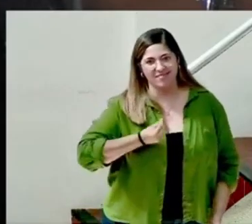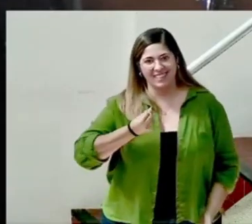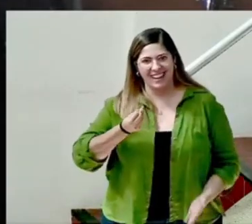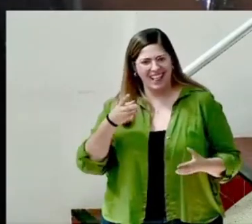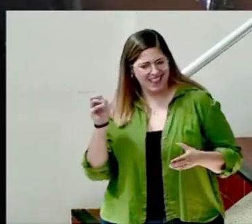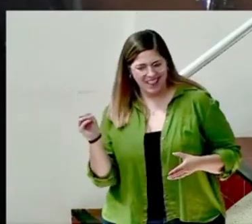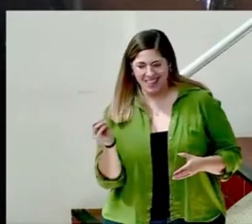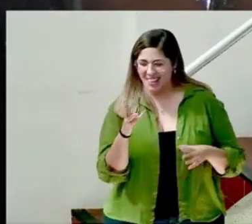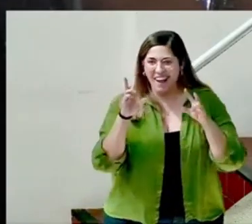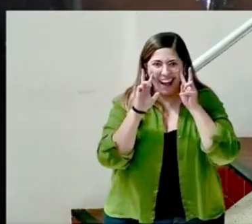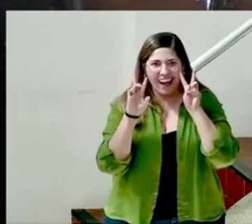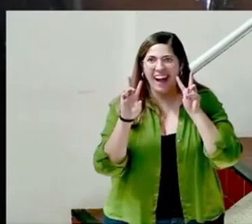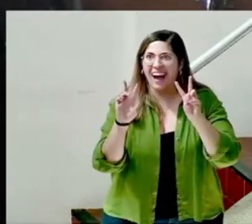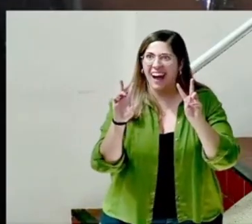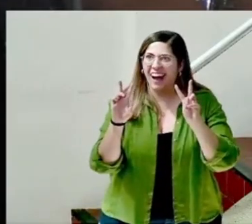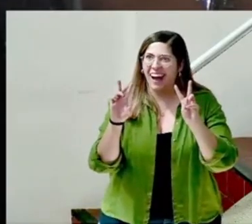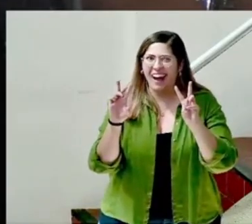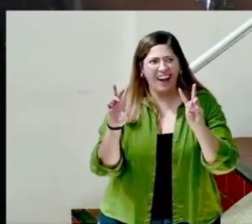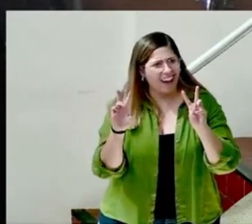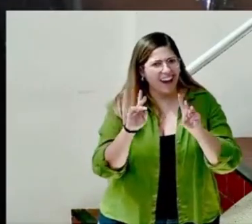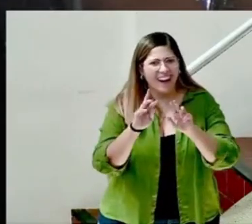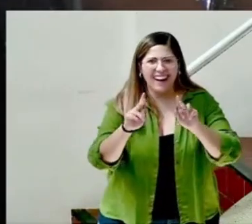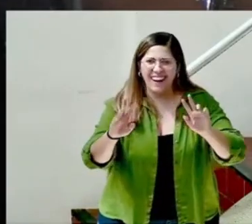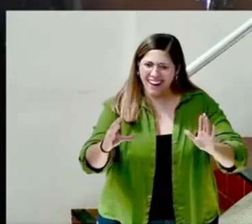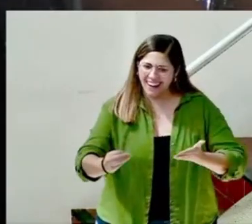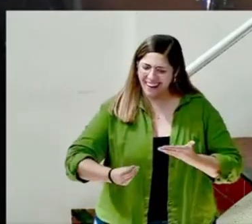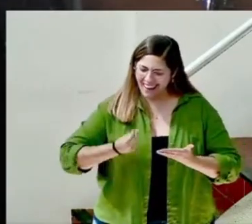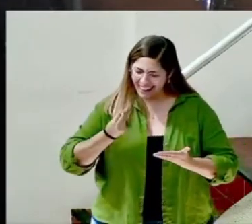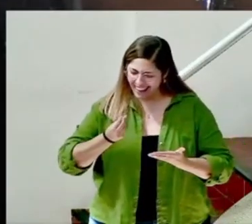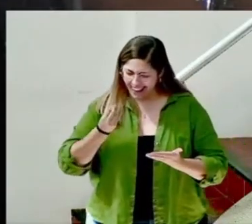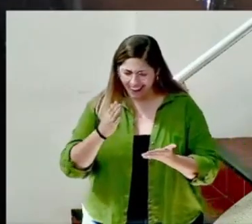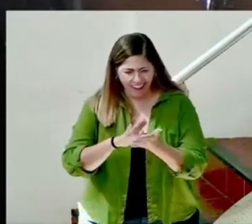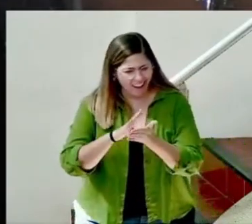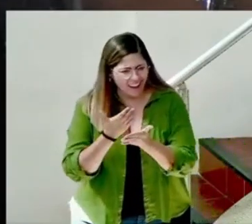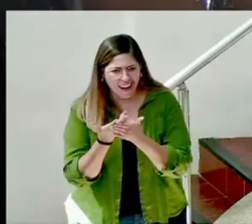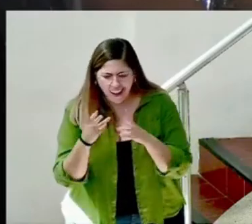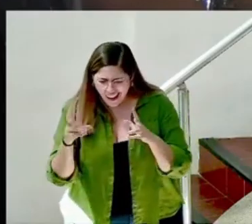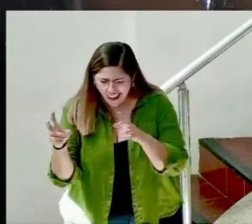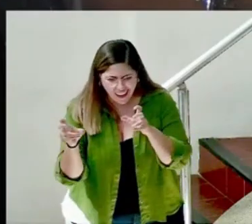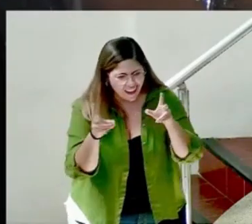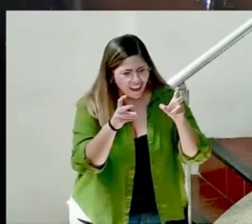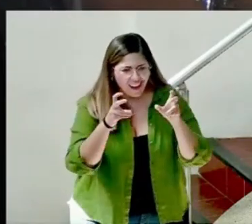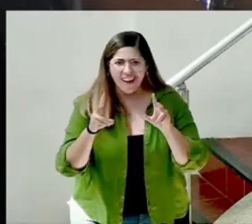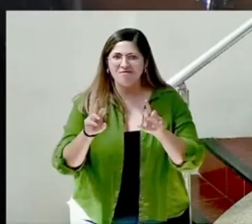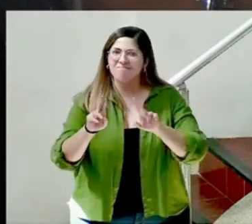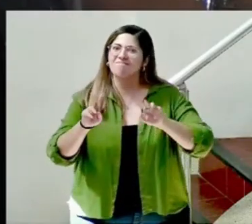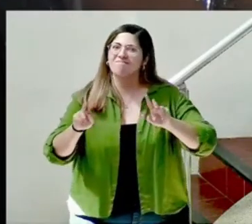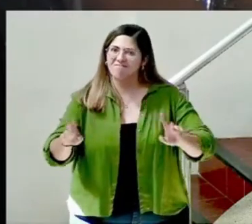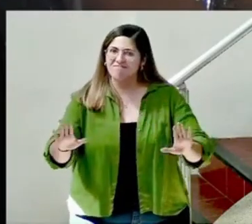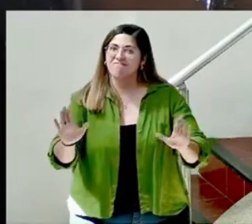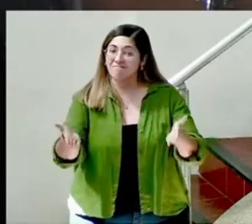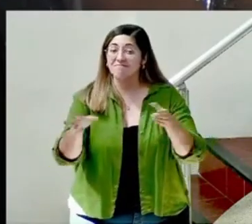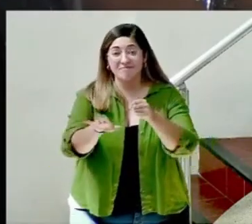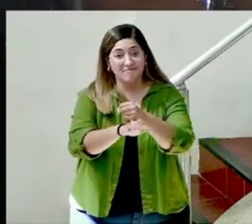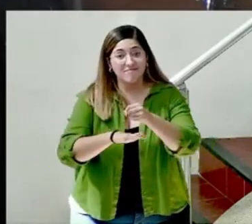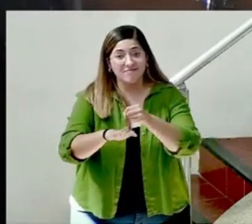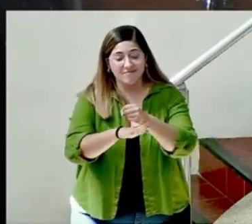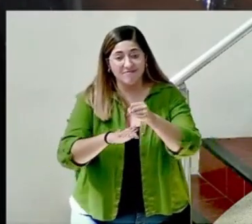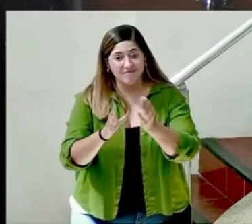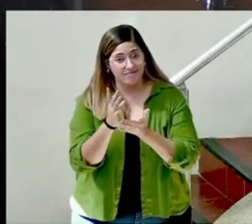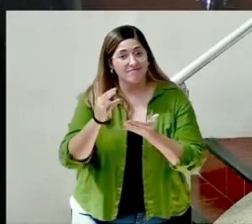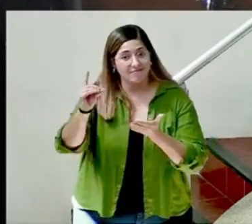Uma forma correta de olhar a vida, de interpretá-la a partir dos fundamentos da revelação